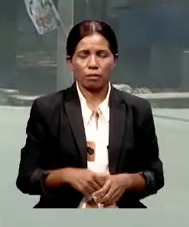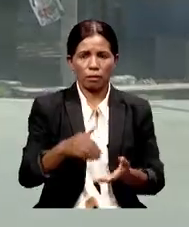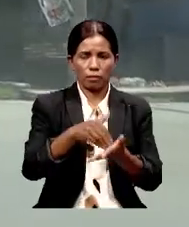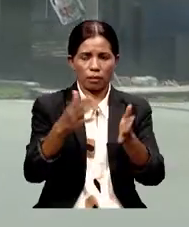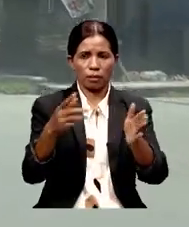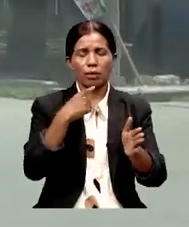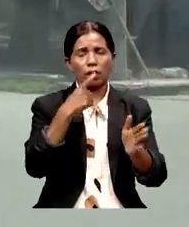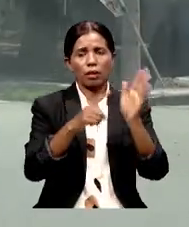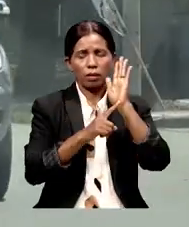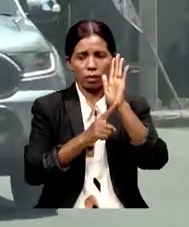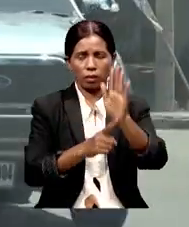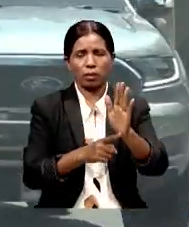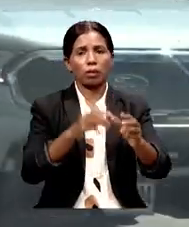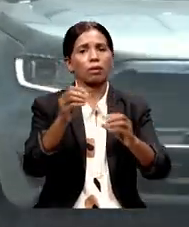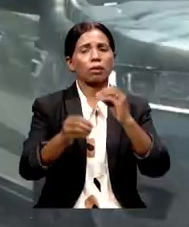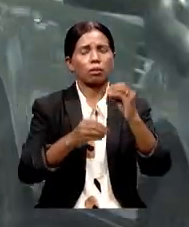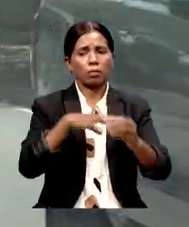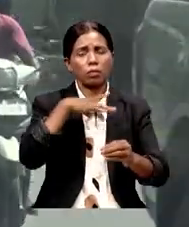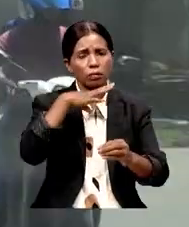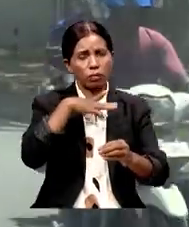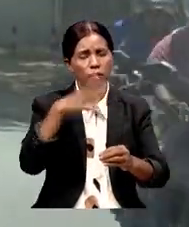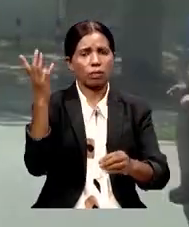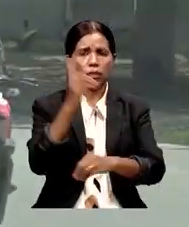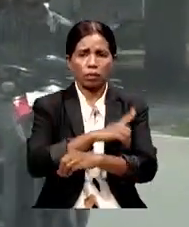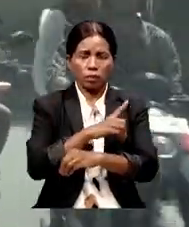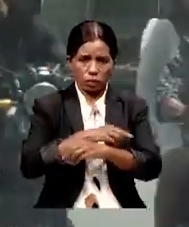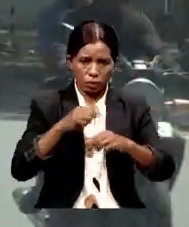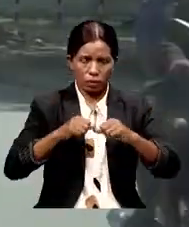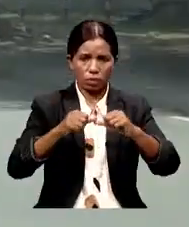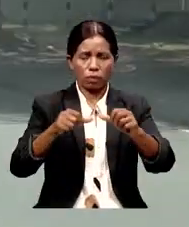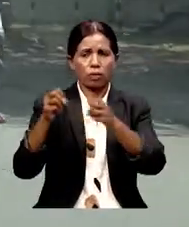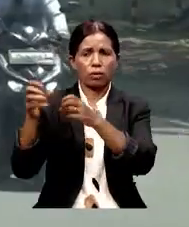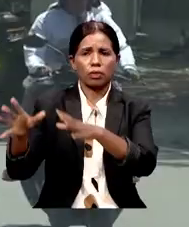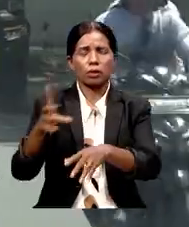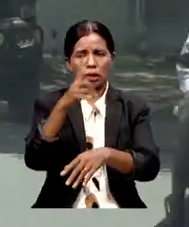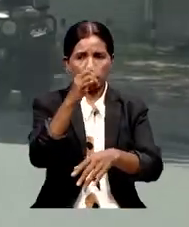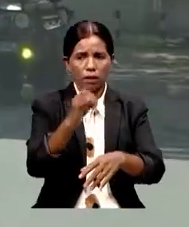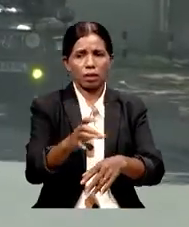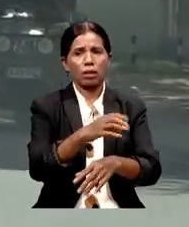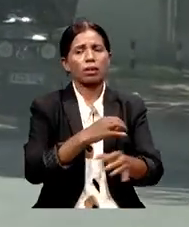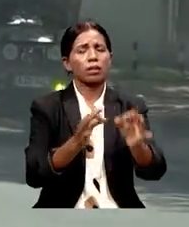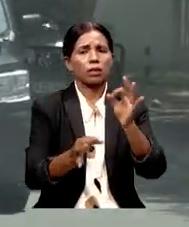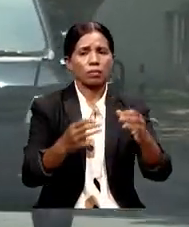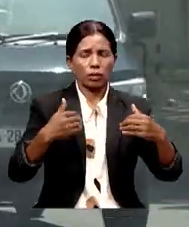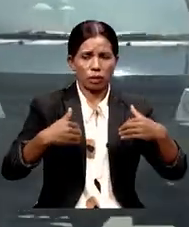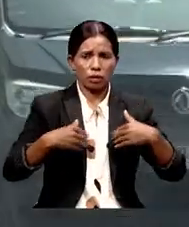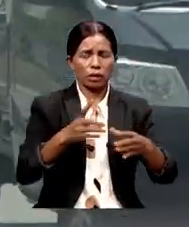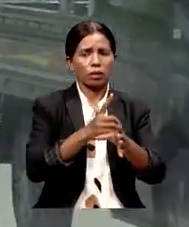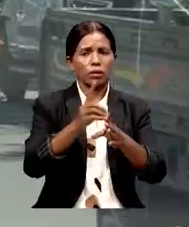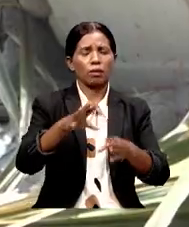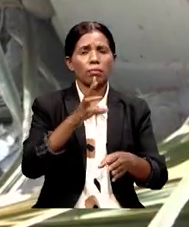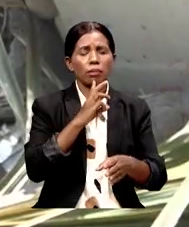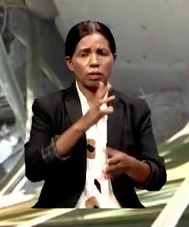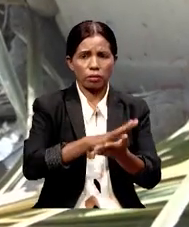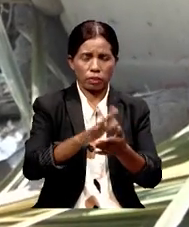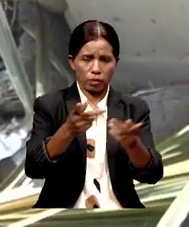Estudantes se ratou preocupação né relacionado ao lixo né be cada lorong continua na cleca capital Dili, mas que a ona direção água saneamento